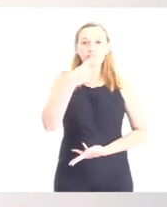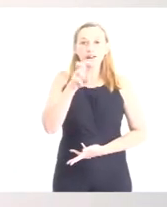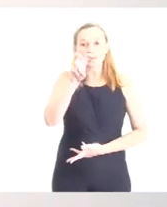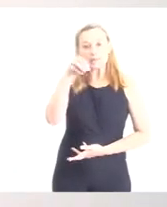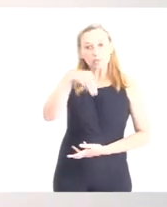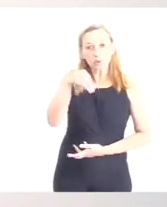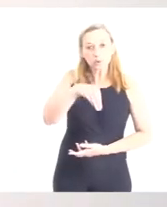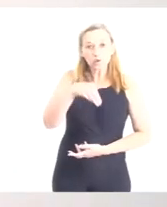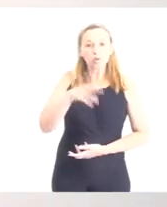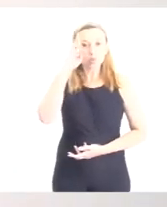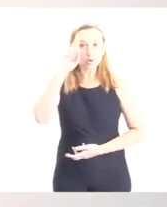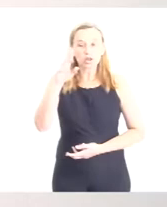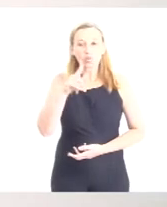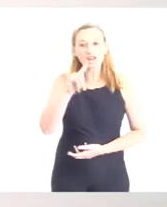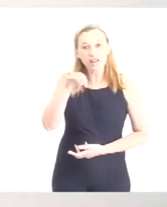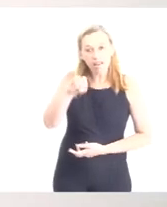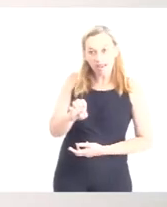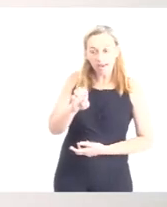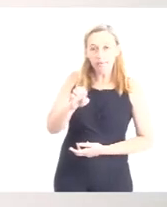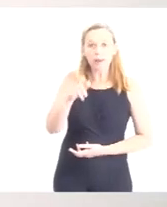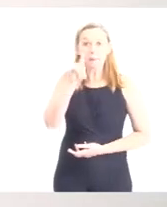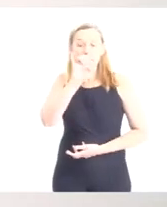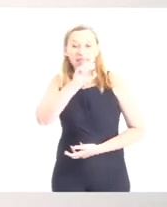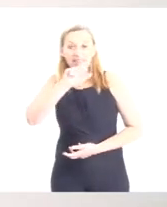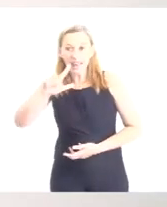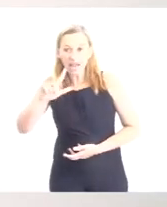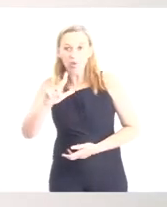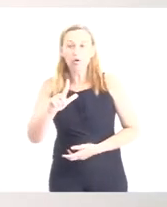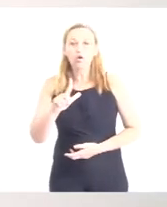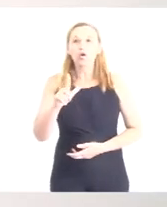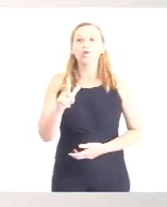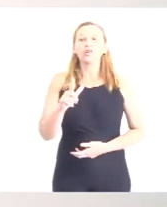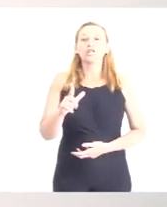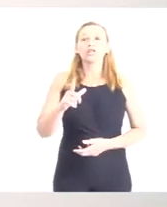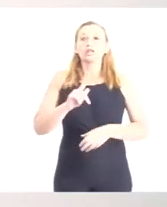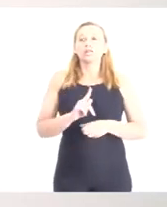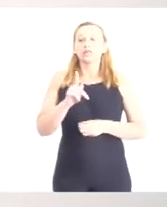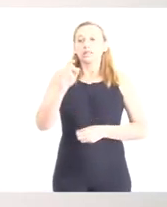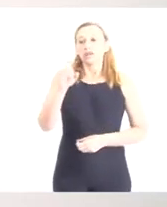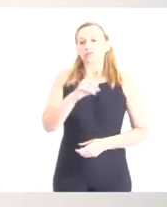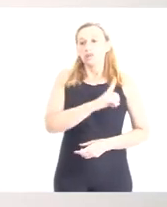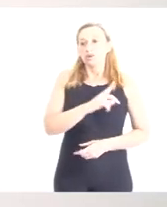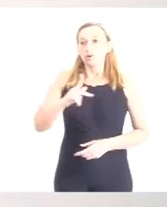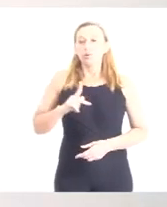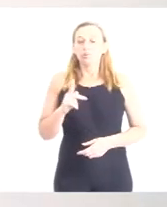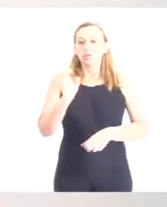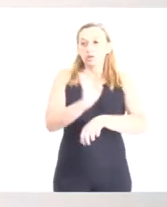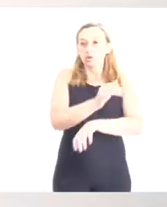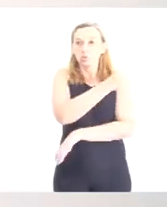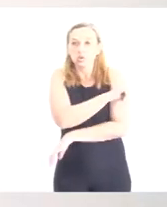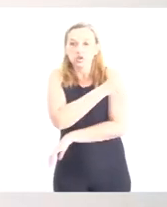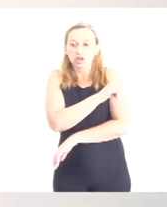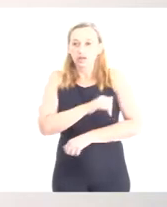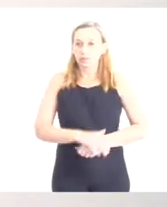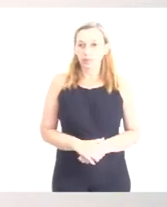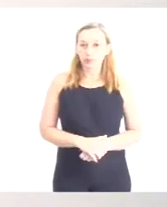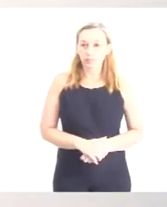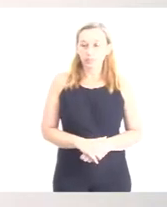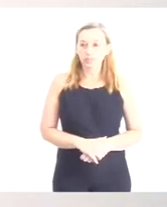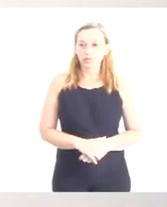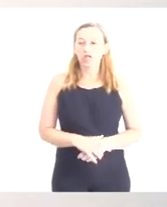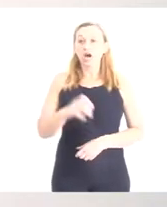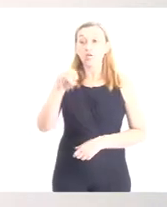por cinco minutos o senhor Guilherme Pimentel Ouvidor da Defensoria Pública do Estado do Rio de Janeiro a